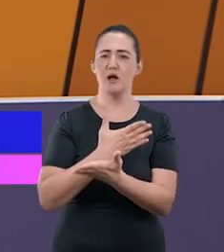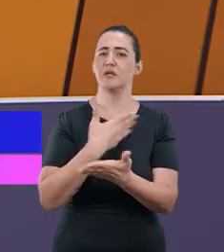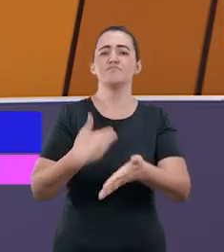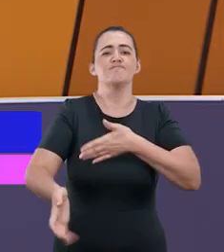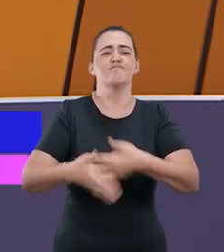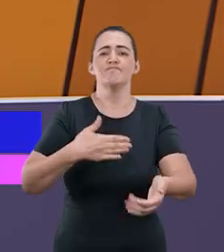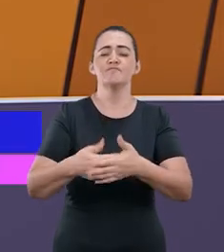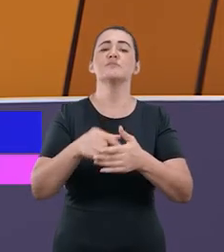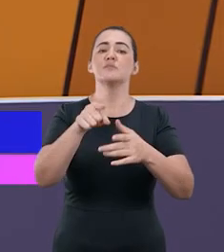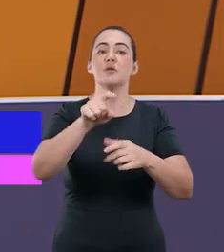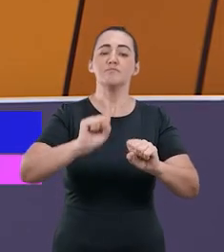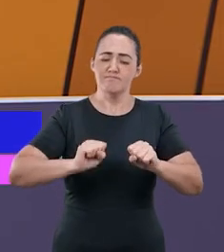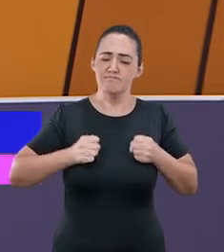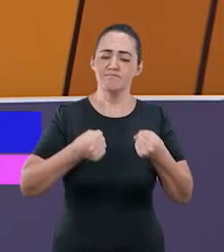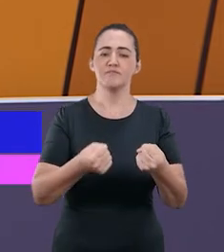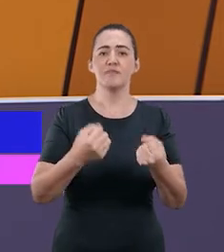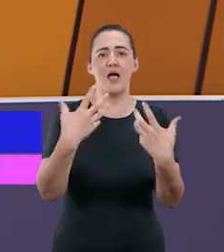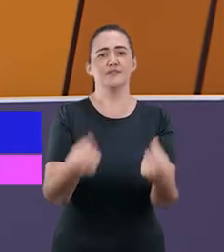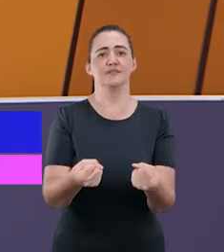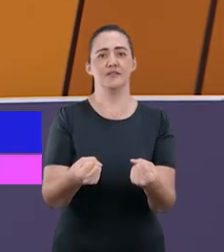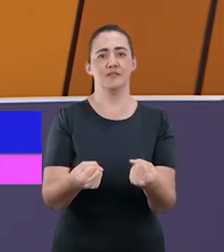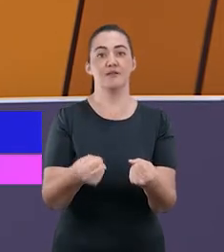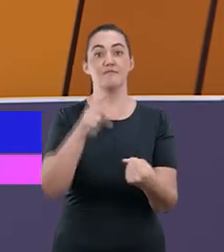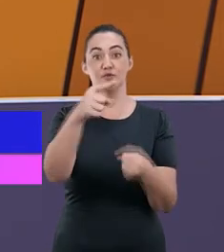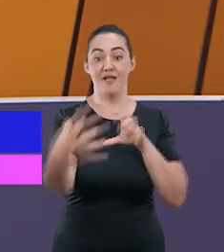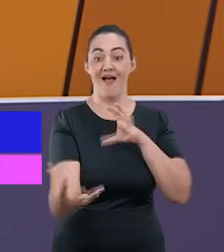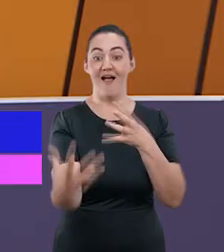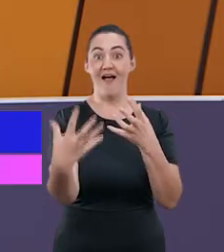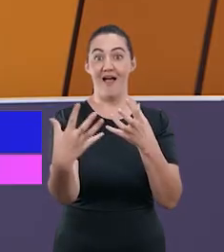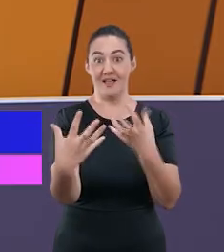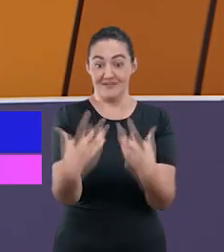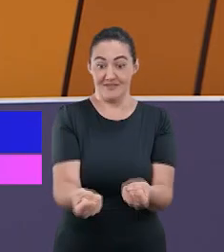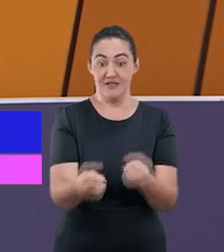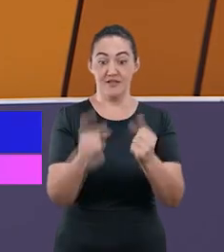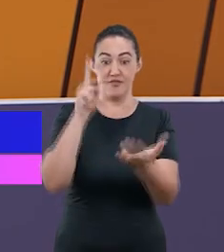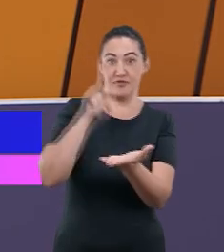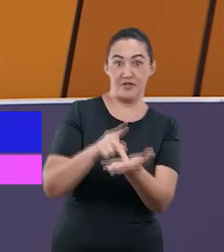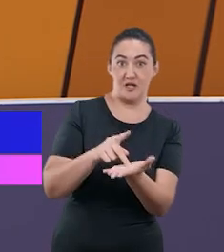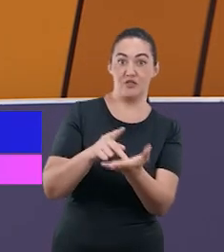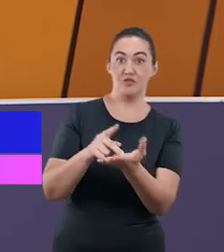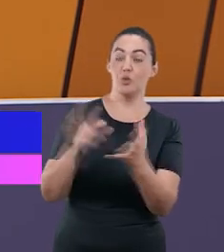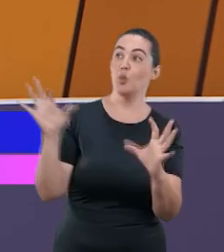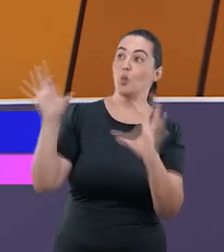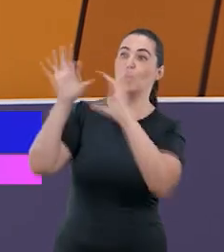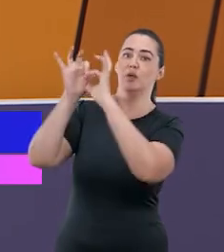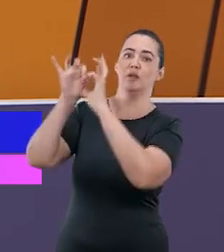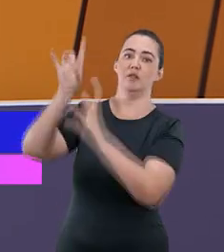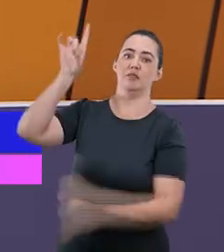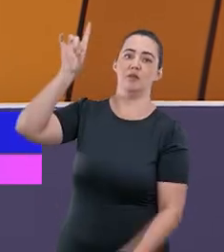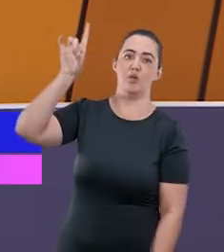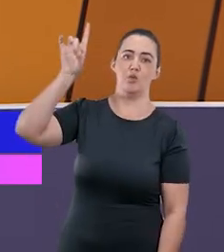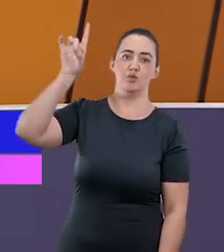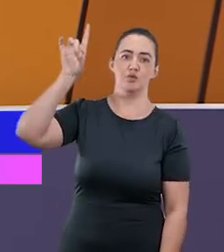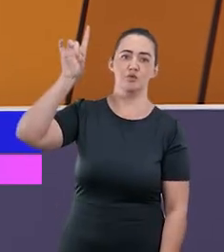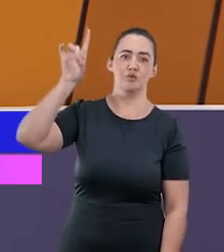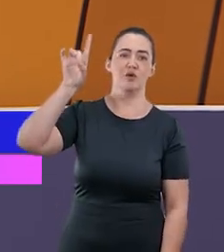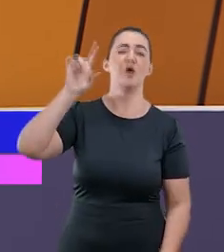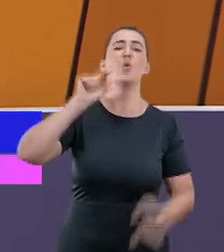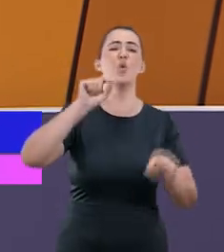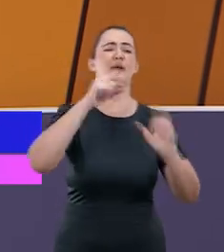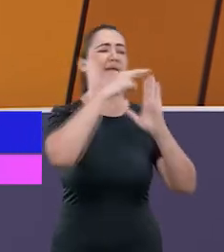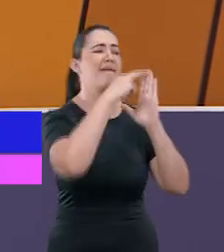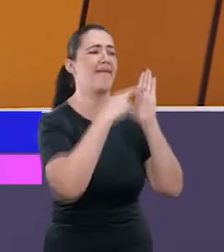você dar esse passo de fé. Você se unir à verdade. Você andar de acordo com a verdade. Rompendo com as